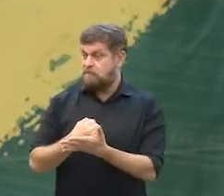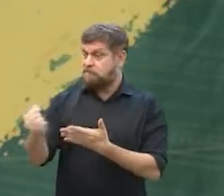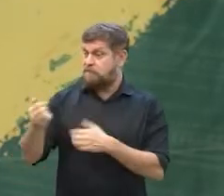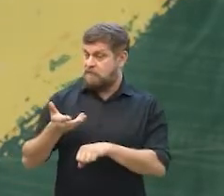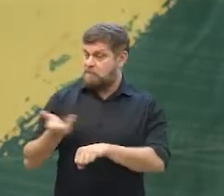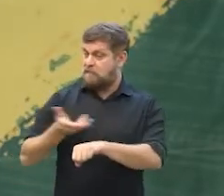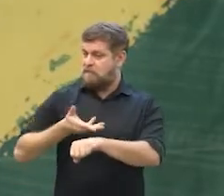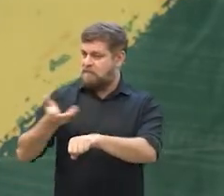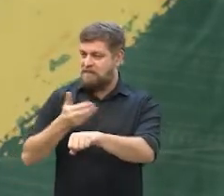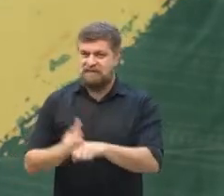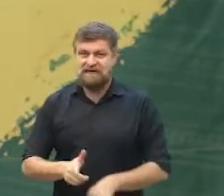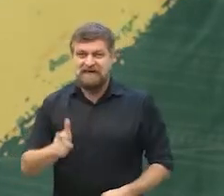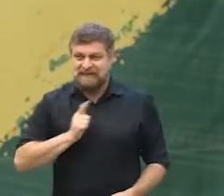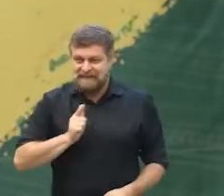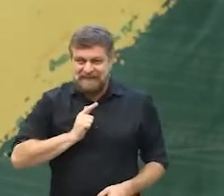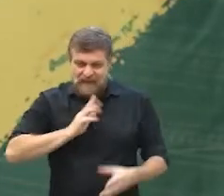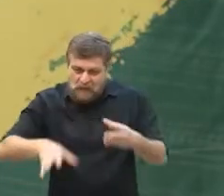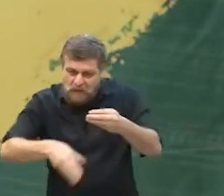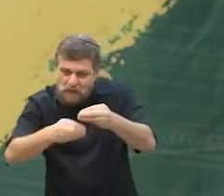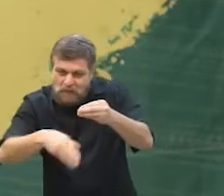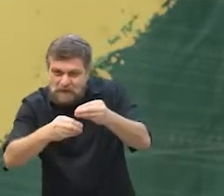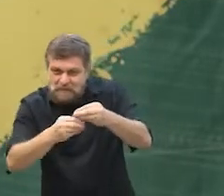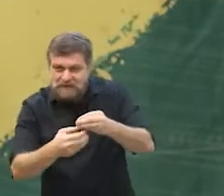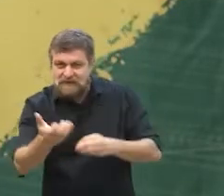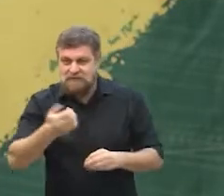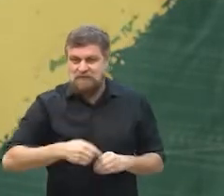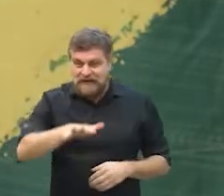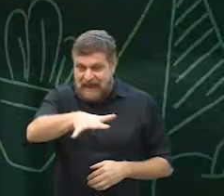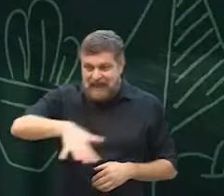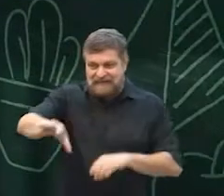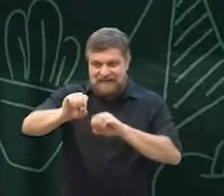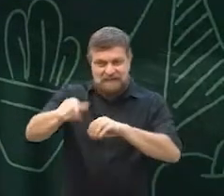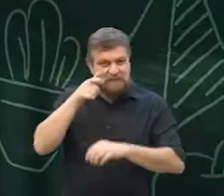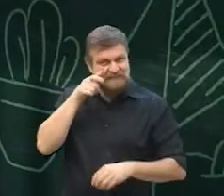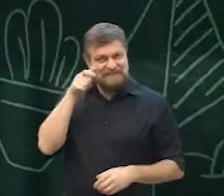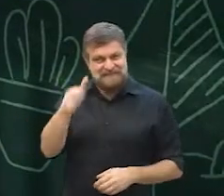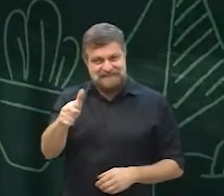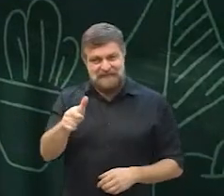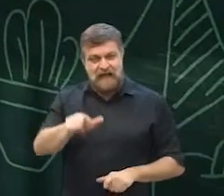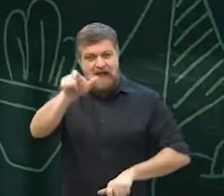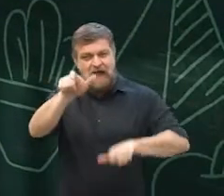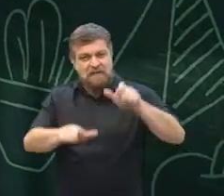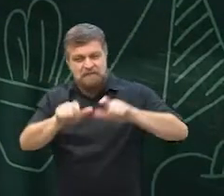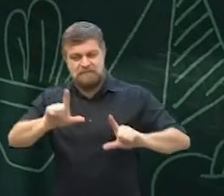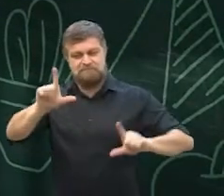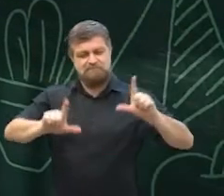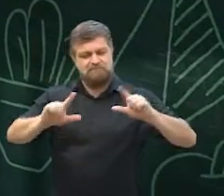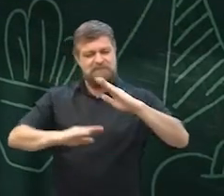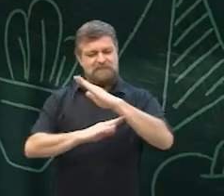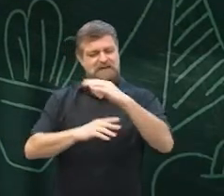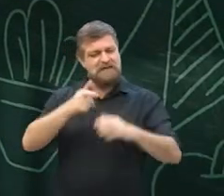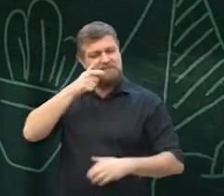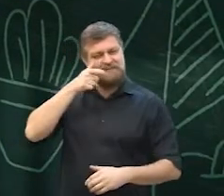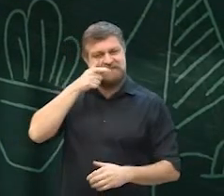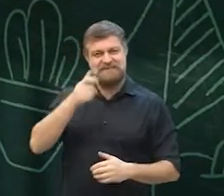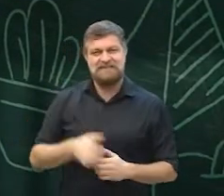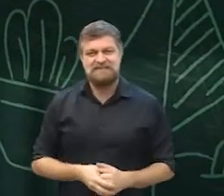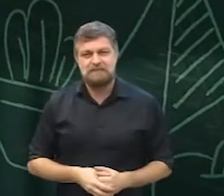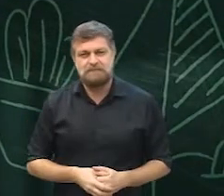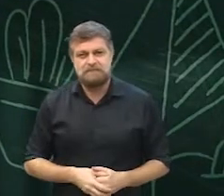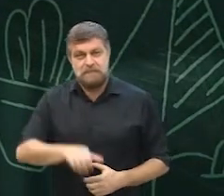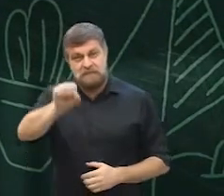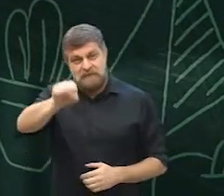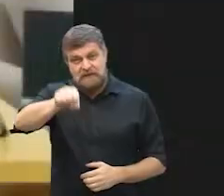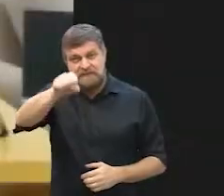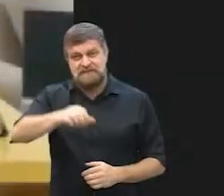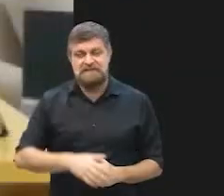voando. Mais alguma coisa que você queira colocar aqui no quadro de Olho na Educação, para o pessoal que está em casa assistindo? Sim,